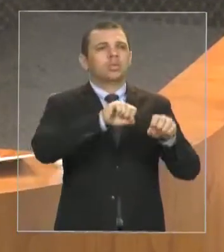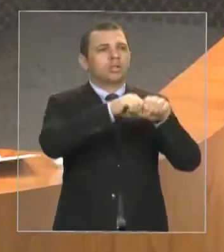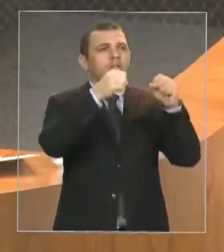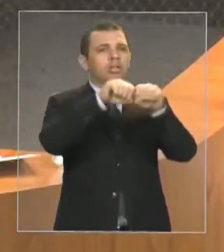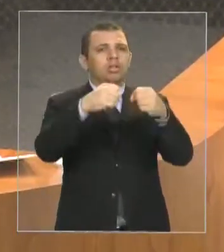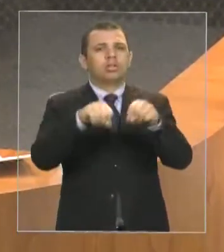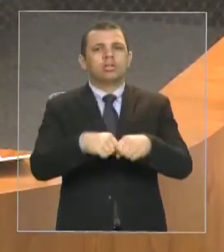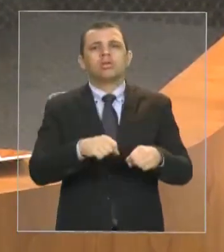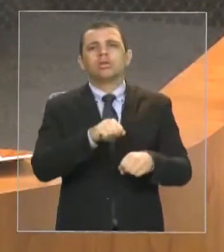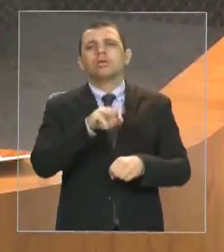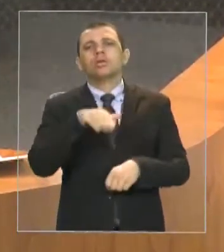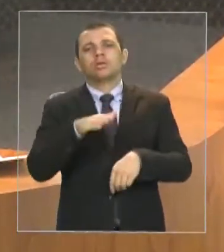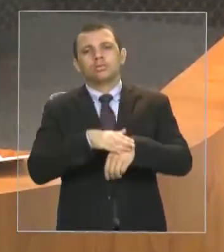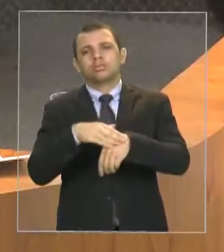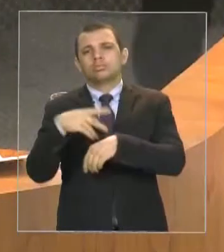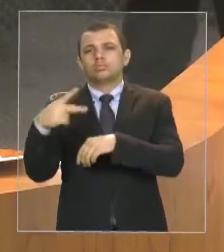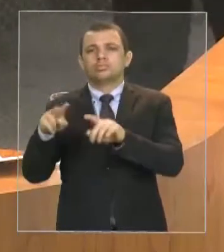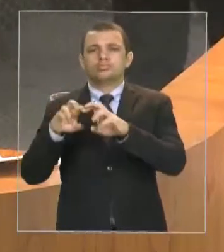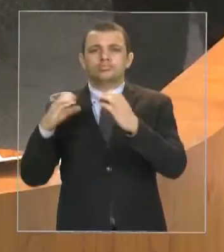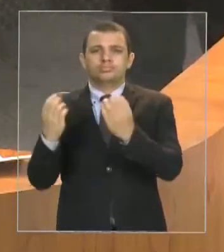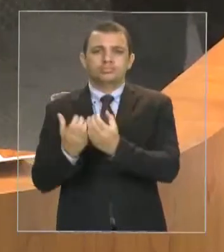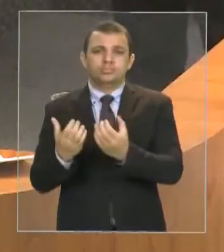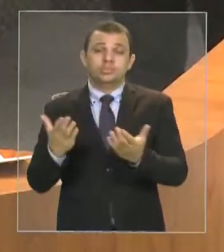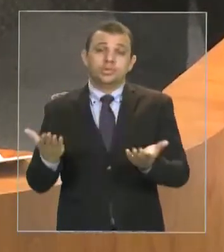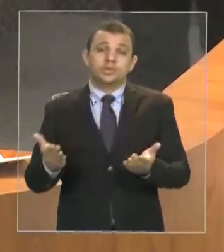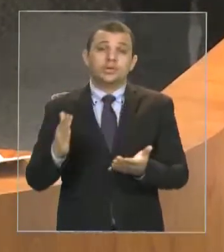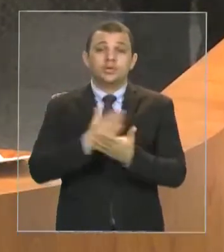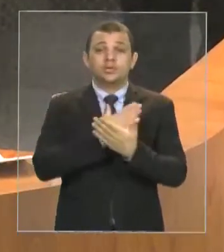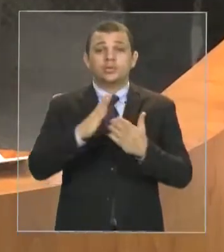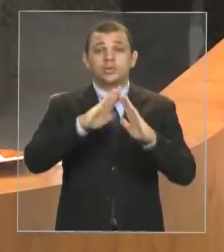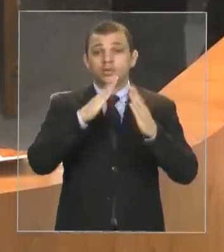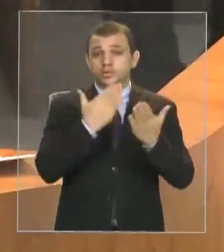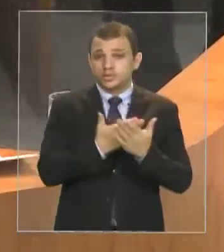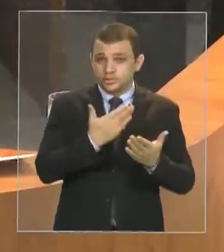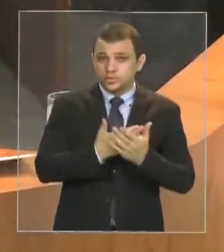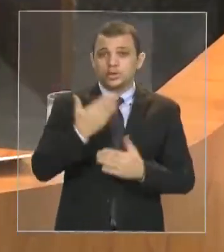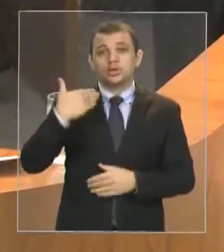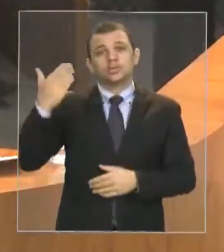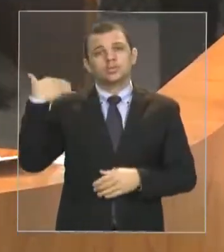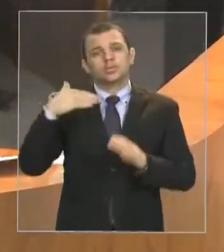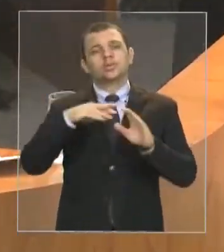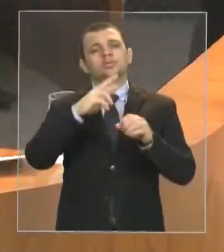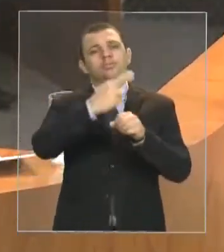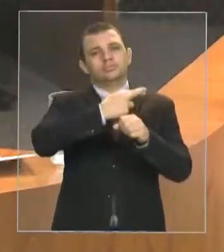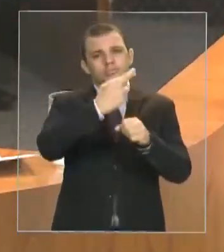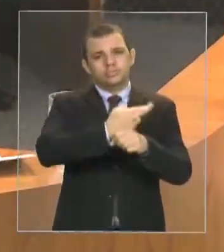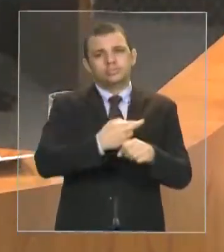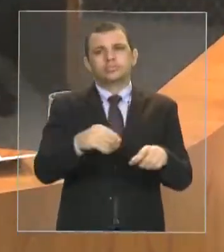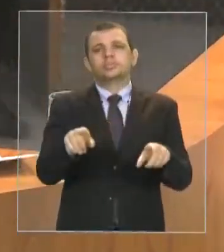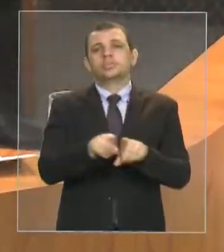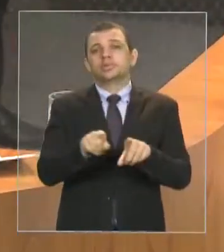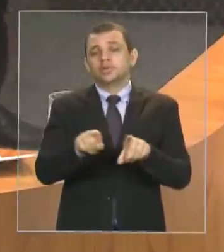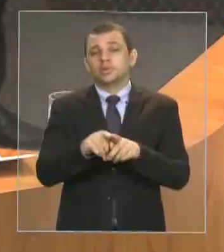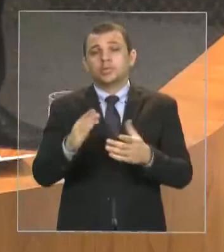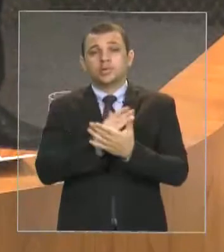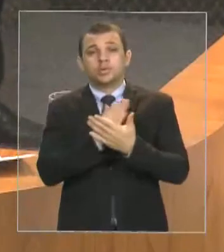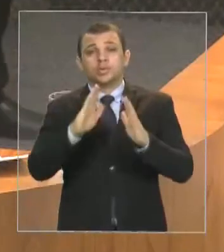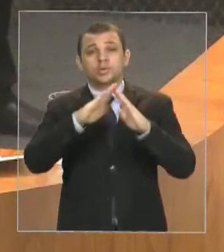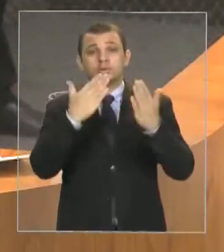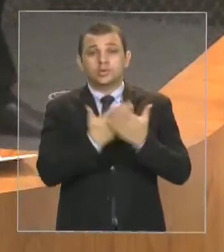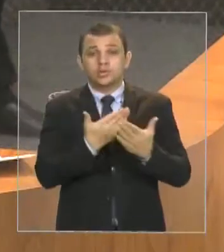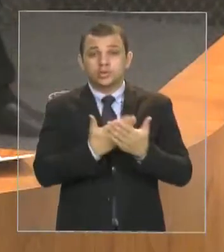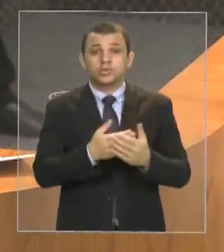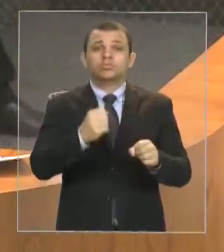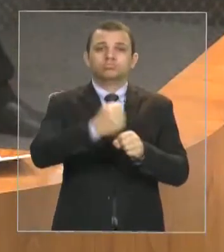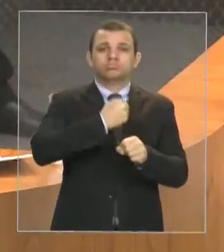comunidade. Por isso, algumas escolas que passaram por revitalização e até mesmo as recém-construídas